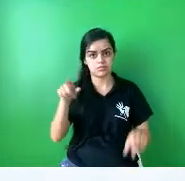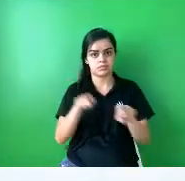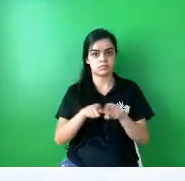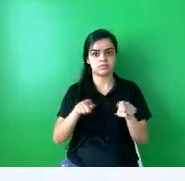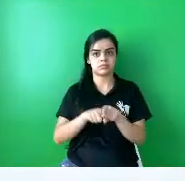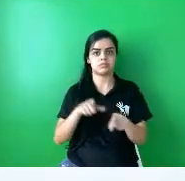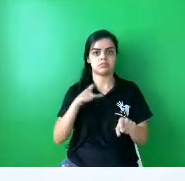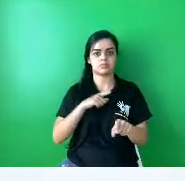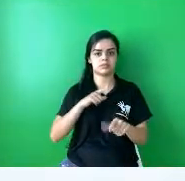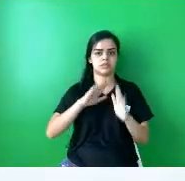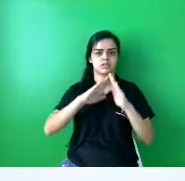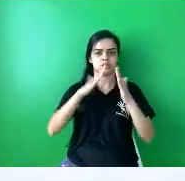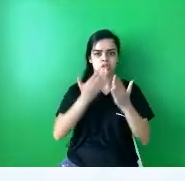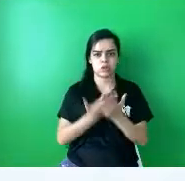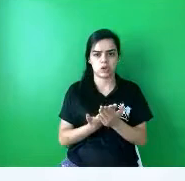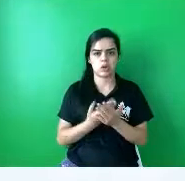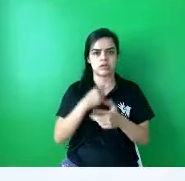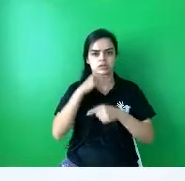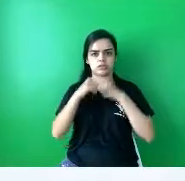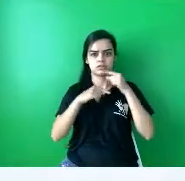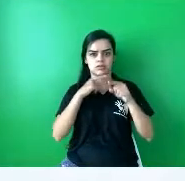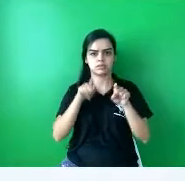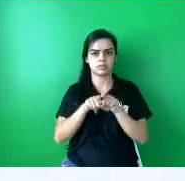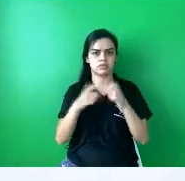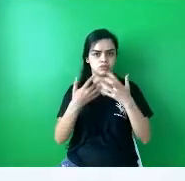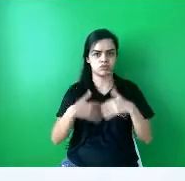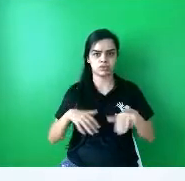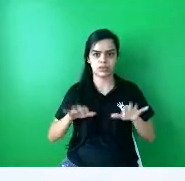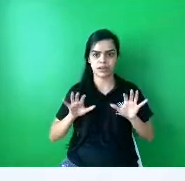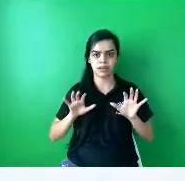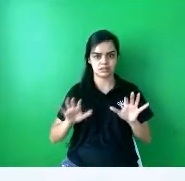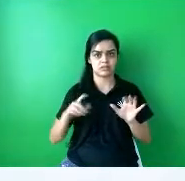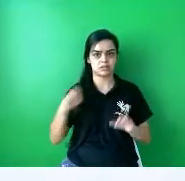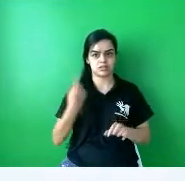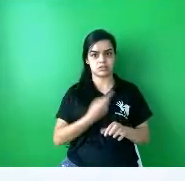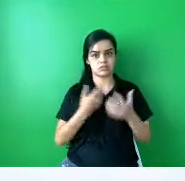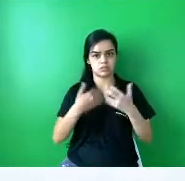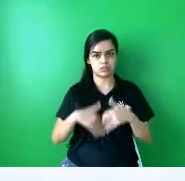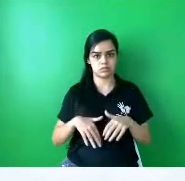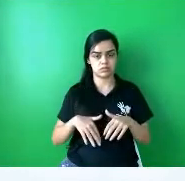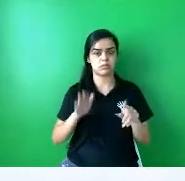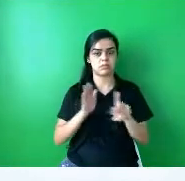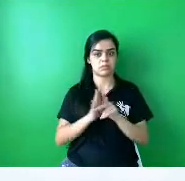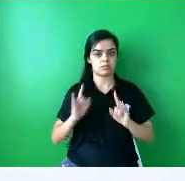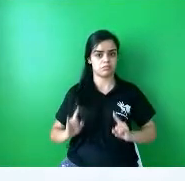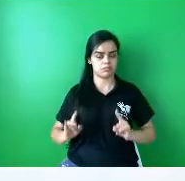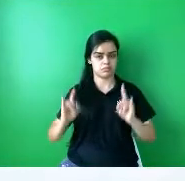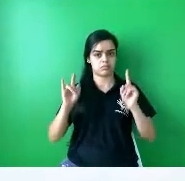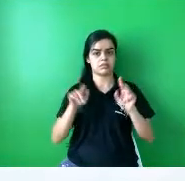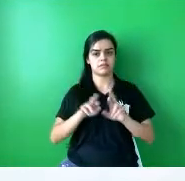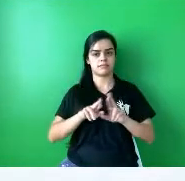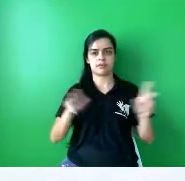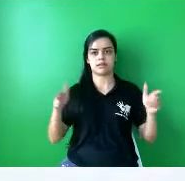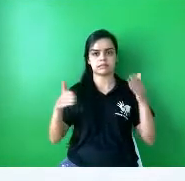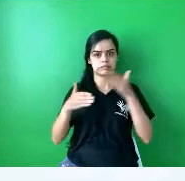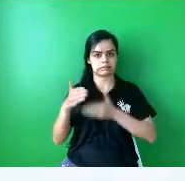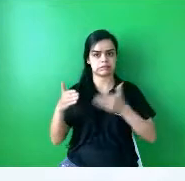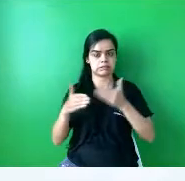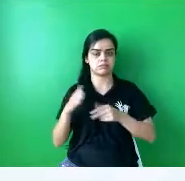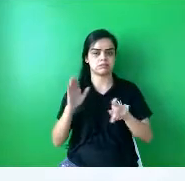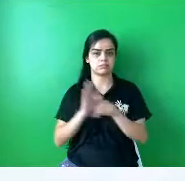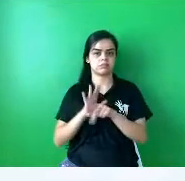essas escolas, que tem essa dúvida, então funciona dessa forma. A gente está funcionando no prédio da Getúlio Vargas também com várias restrições de